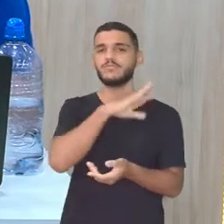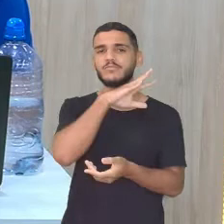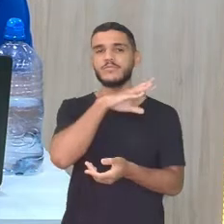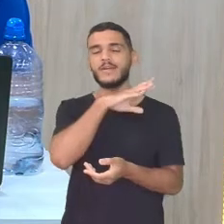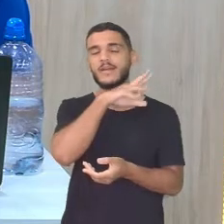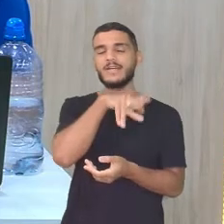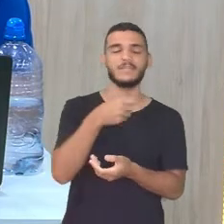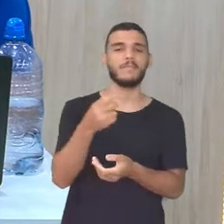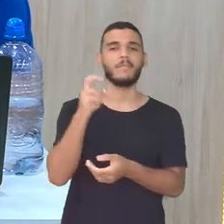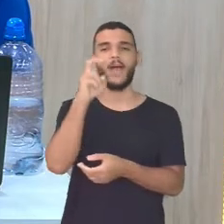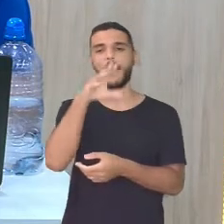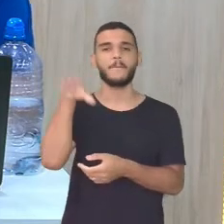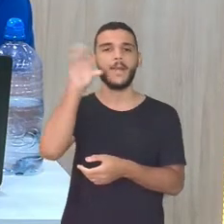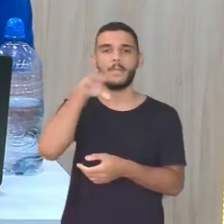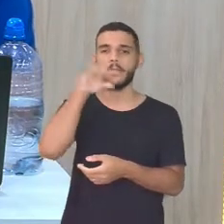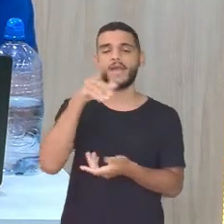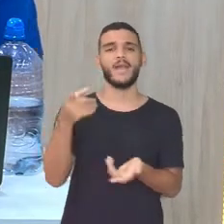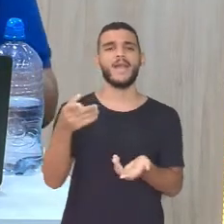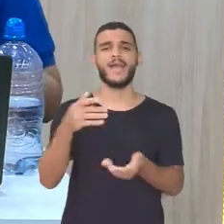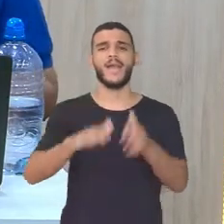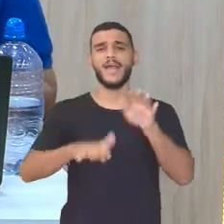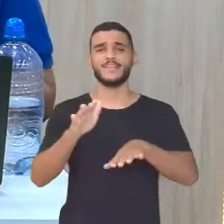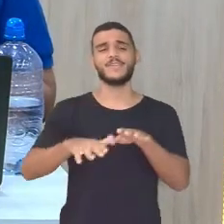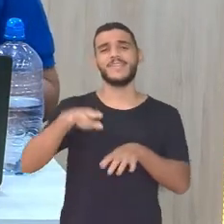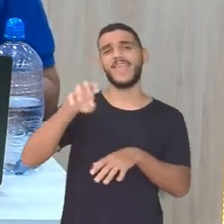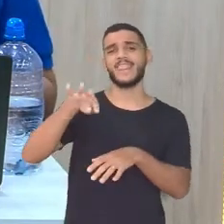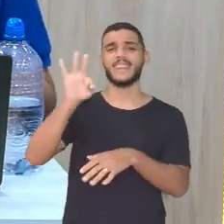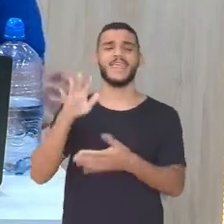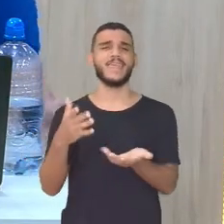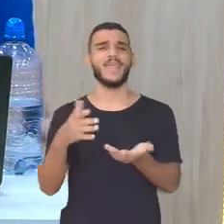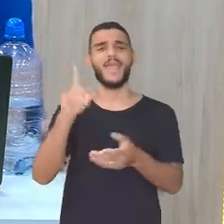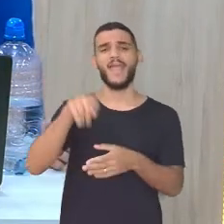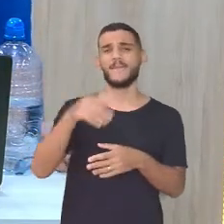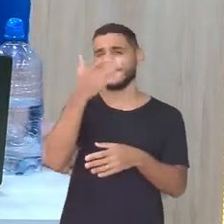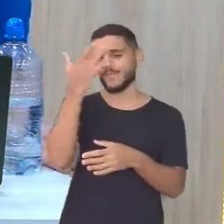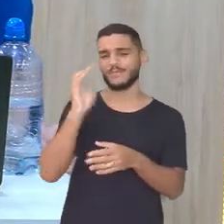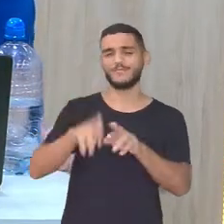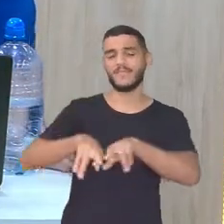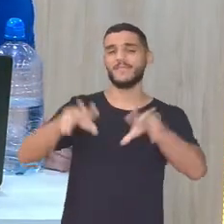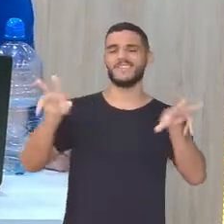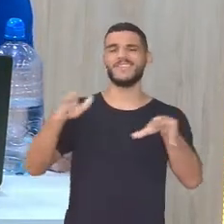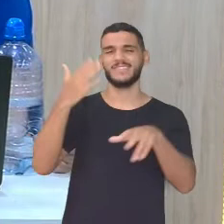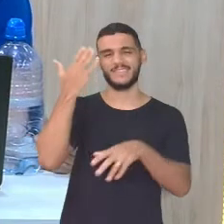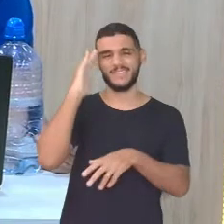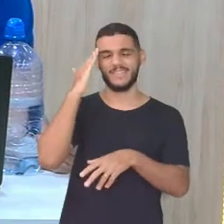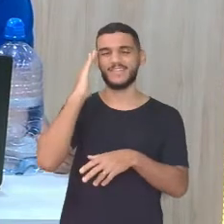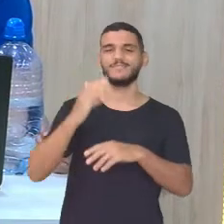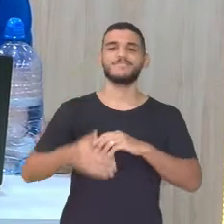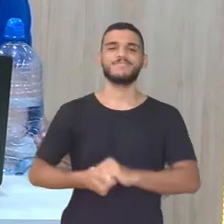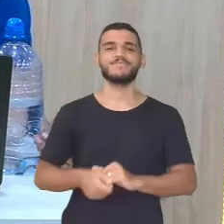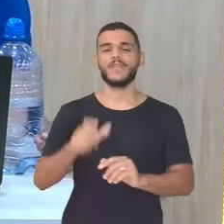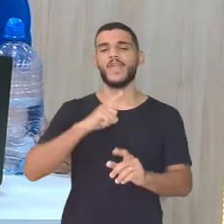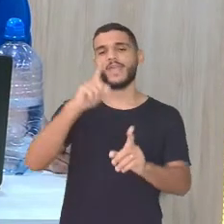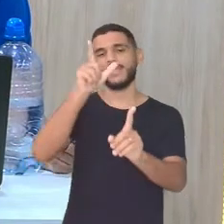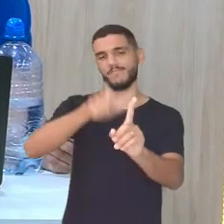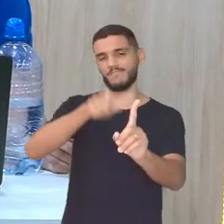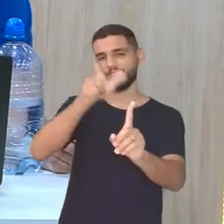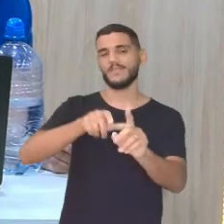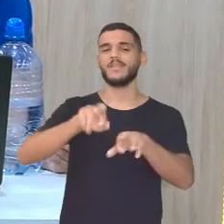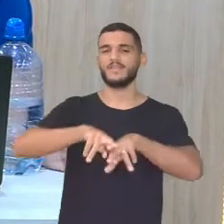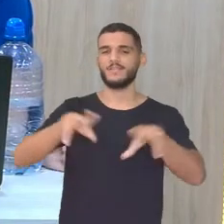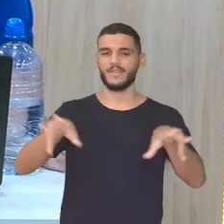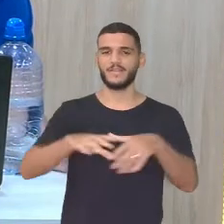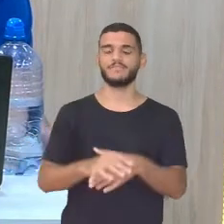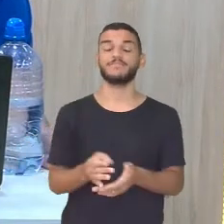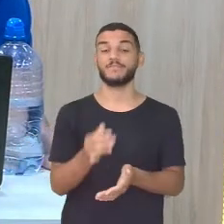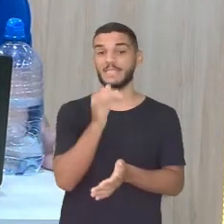vezes é um ET. Tudo isso são personagens diferentes, tá? Não é porque não é uma pessoa que não é uma personagem. Pega a